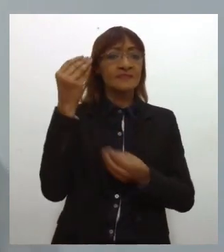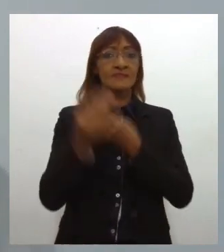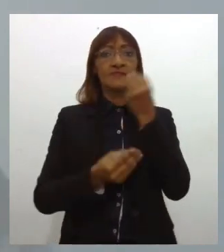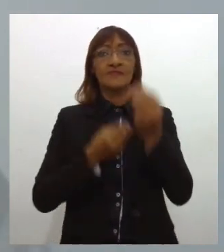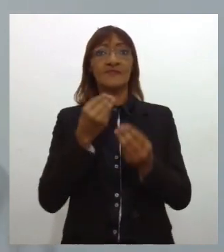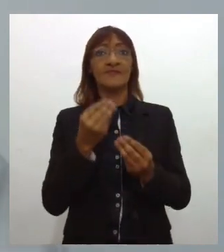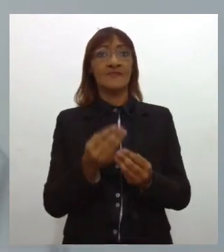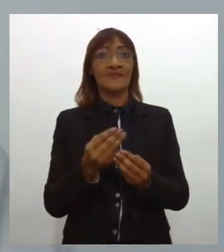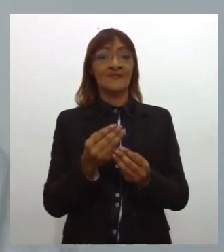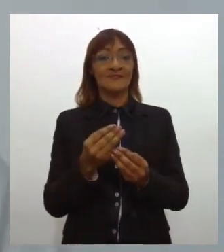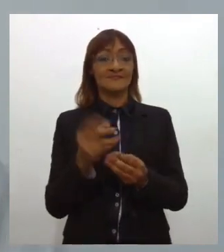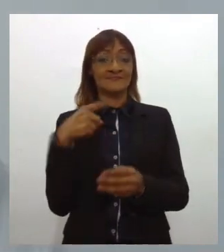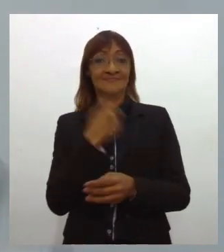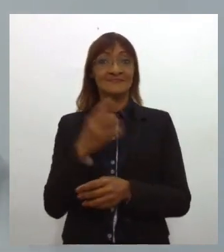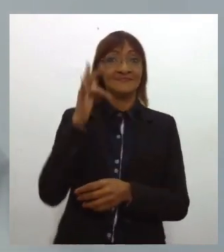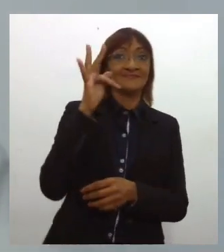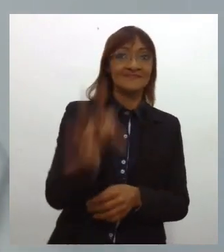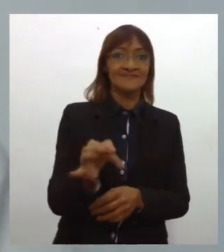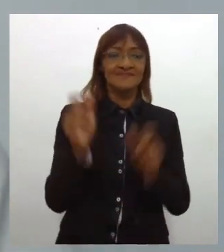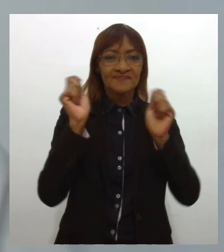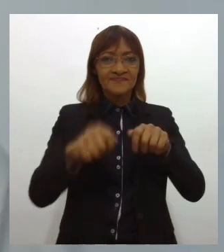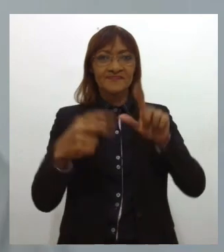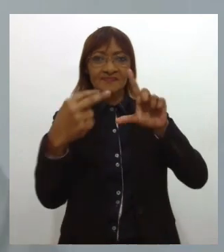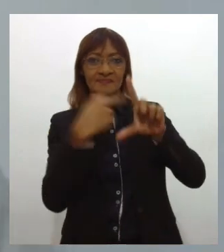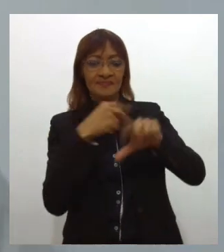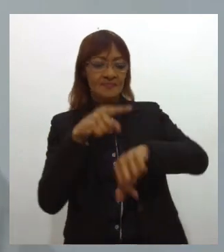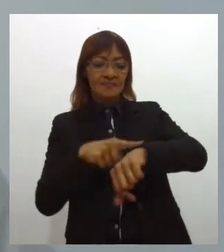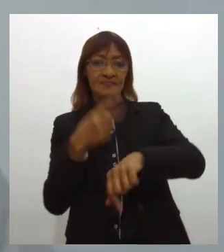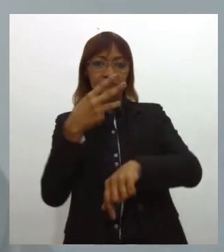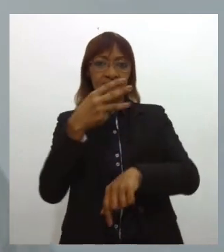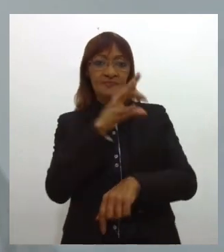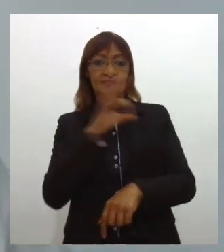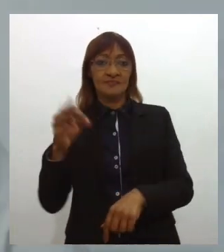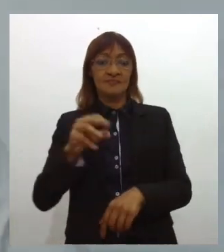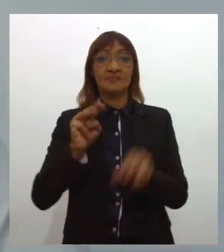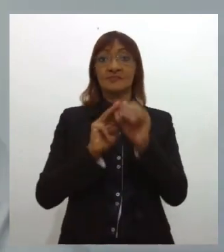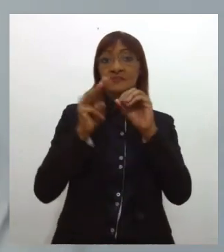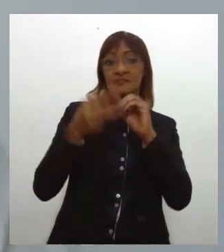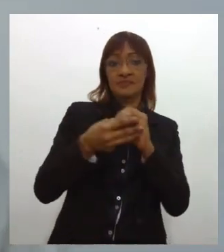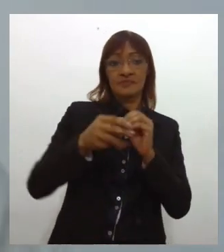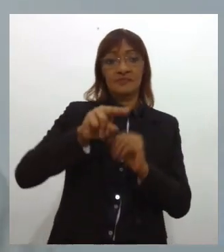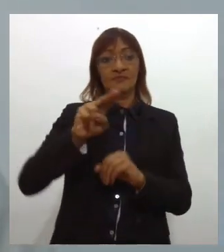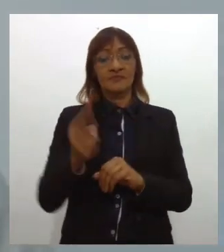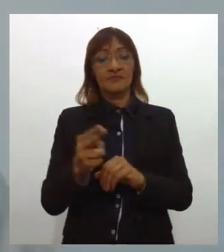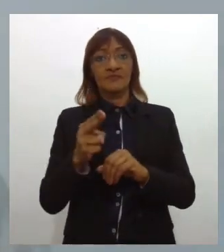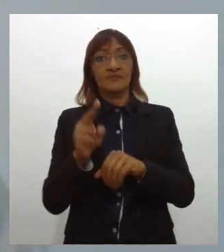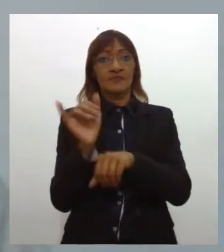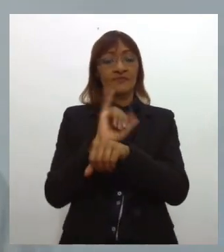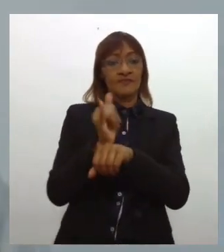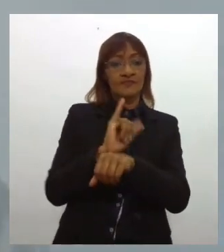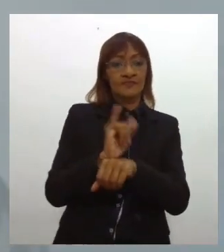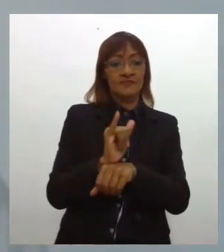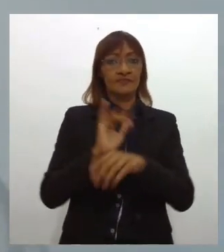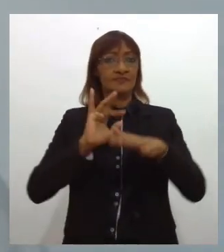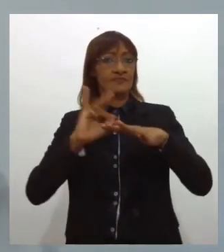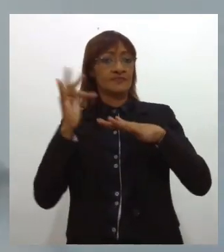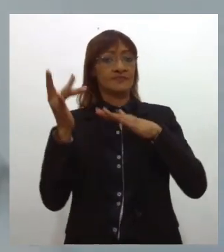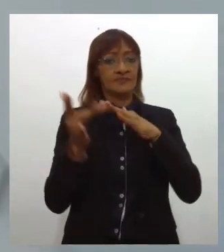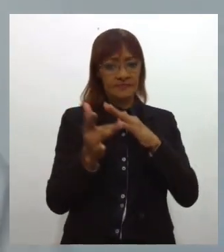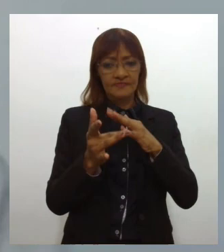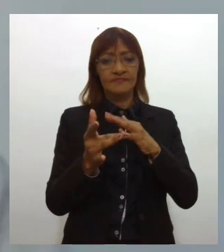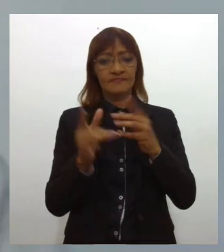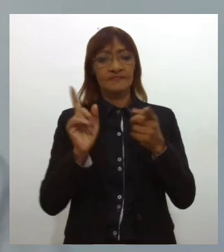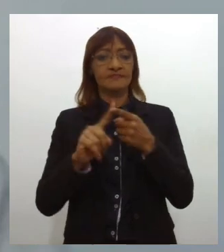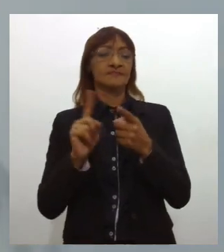chegar, que amanhã você esteja nos acompanhando a partir das 15 horas ou pela TV Alese, pelo YouTube, tanto pelas redes sociais e